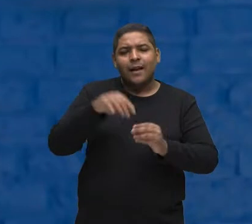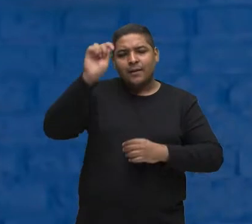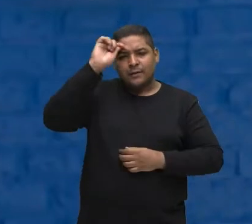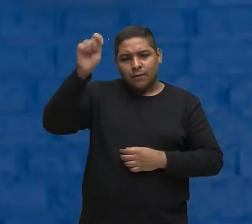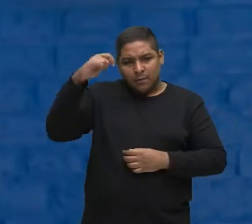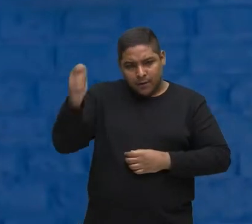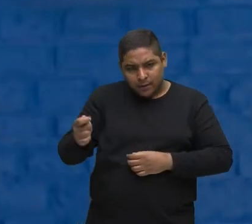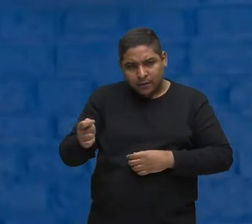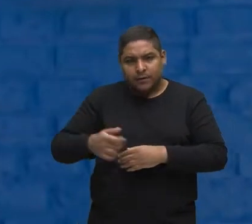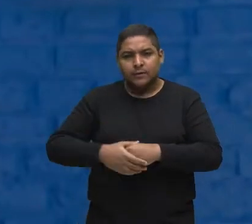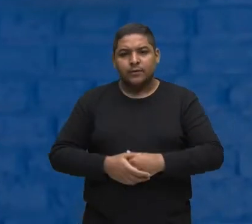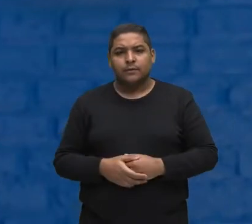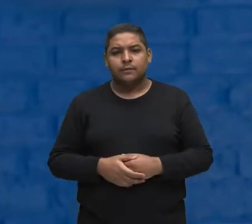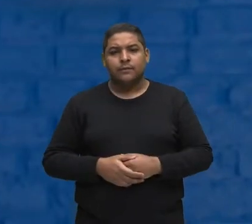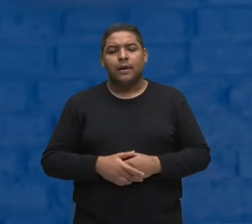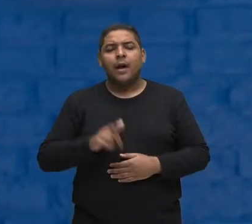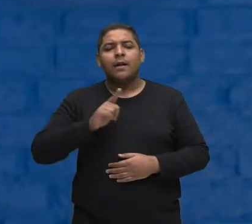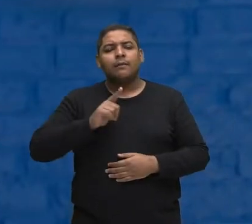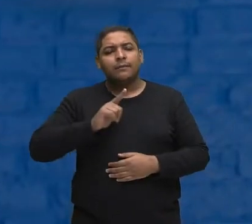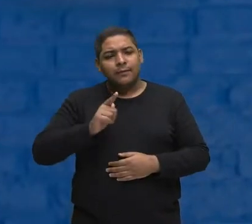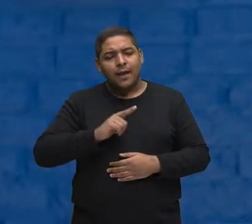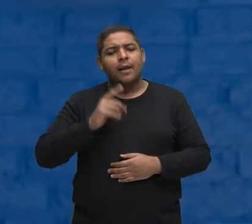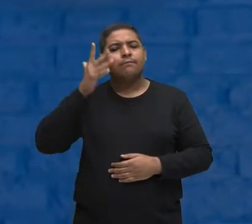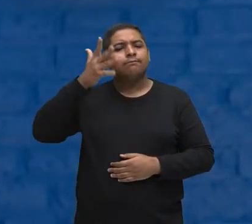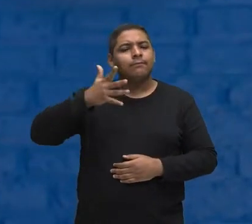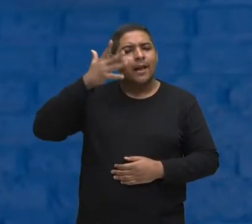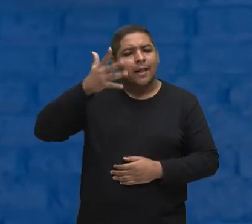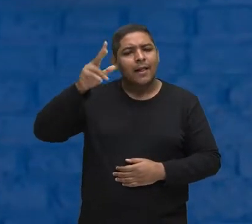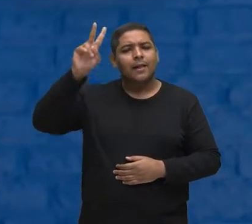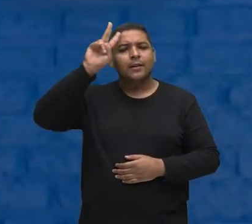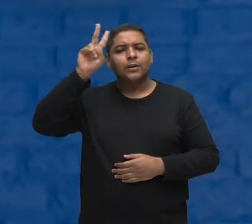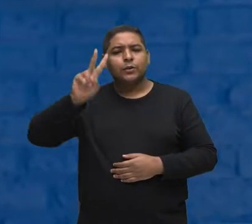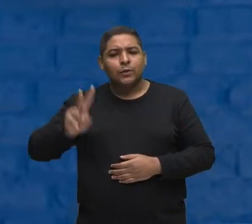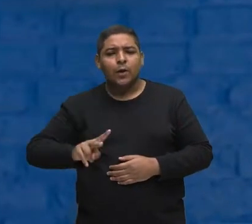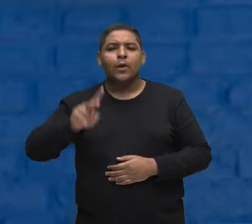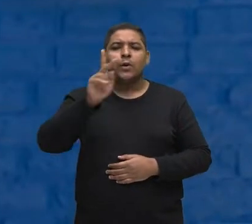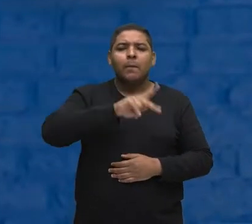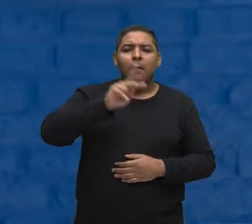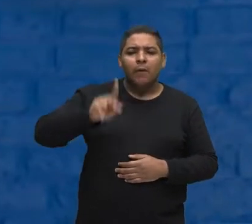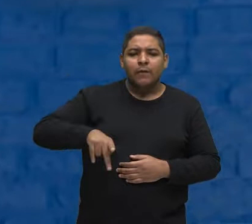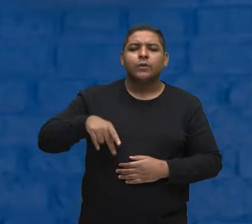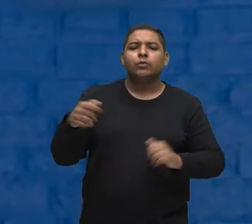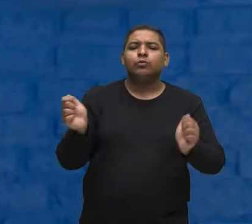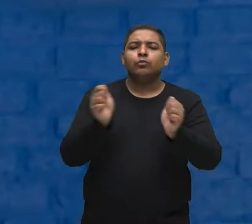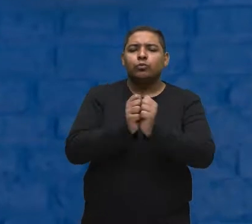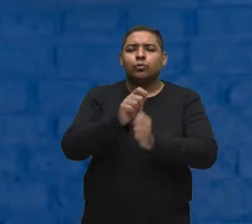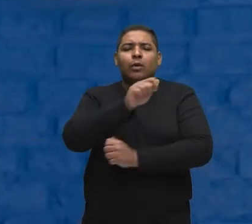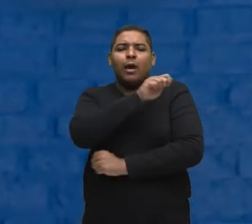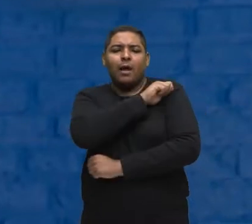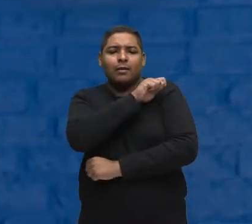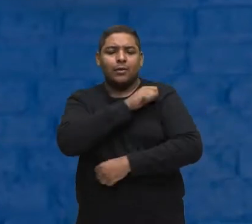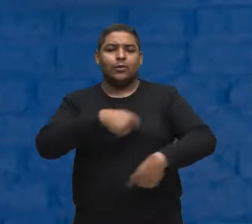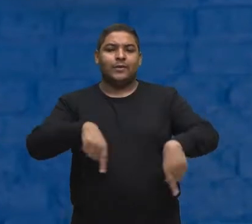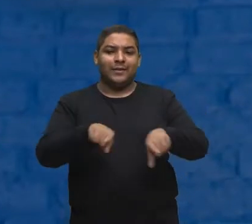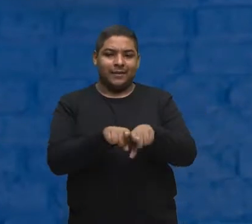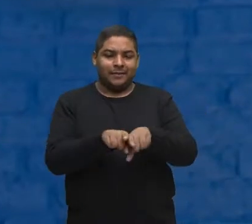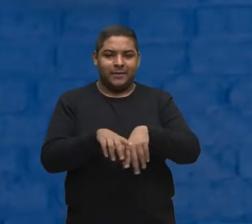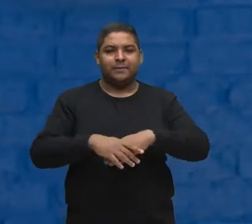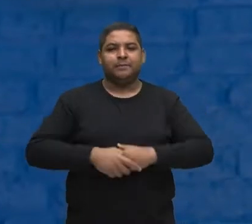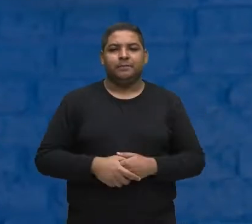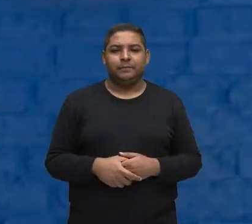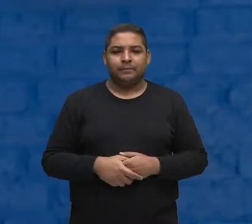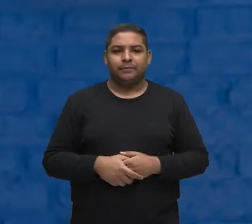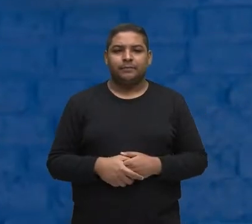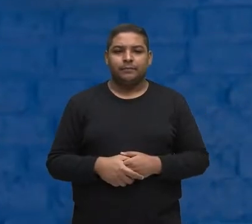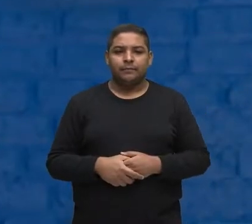Então, trouxemos um relato, uma história de um professor com um aluno, né? Então, a pedagogia do amor